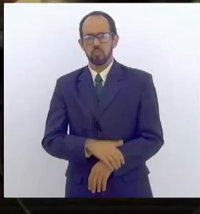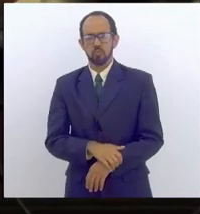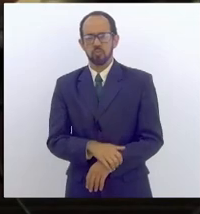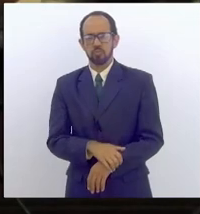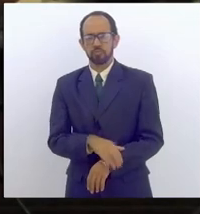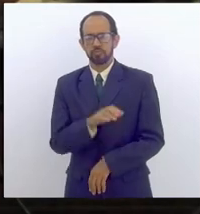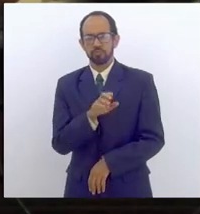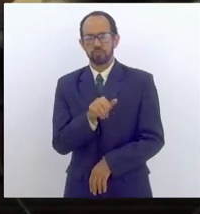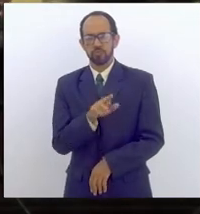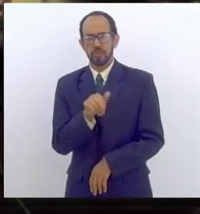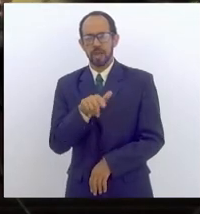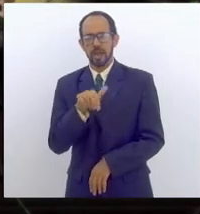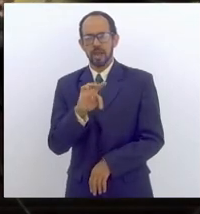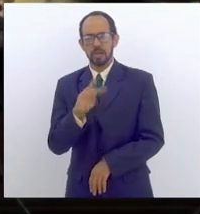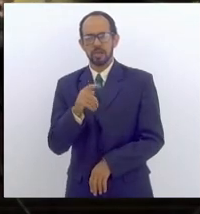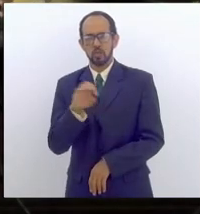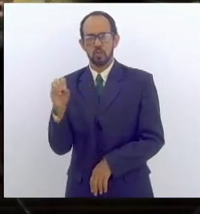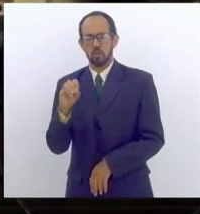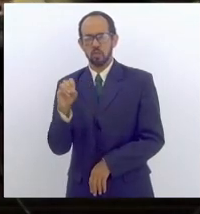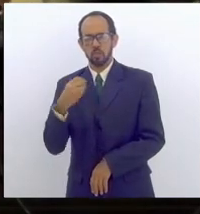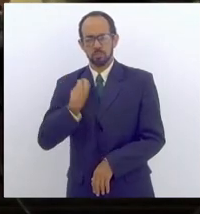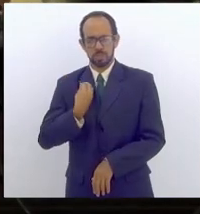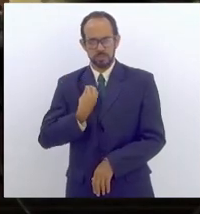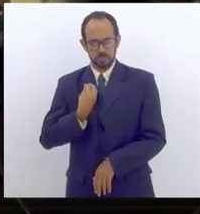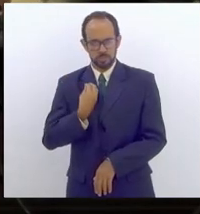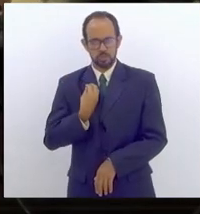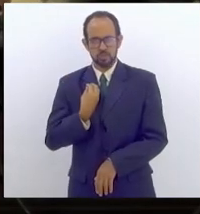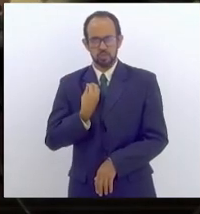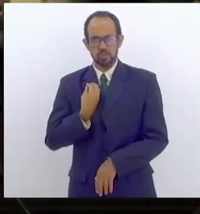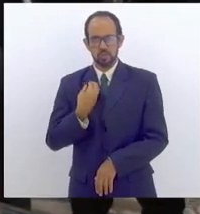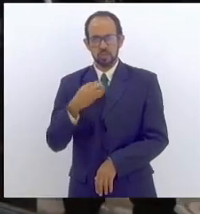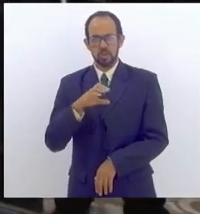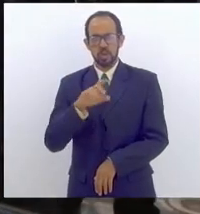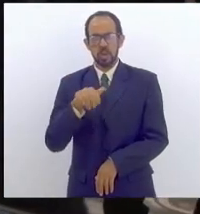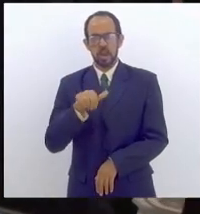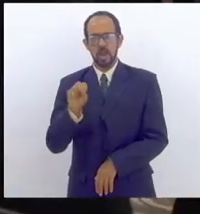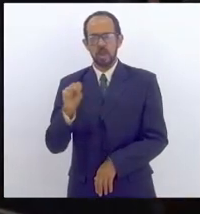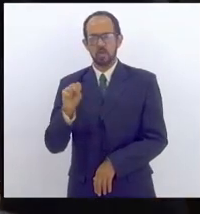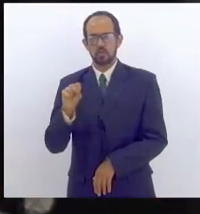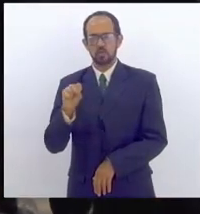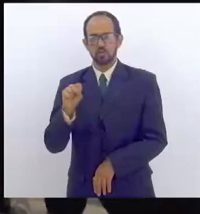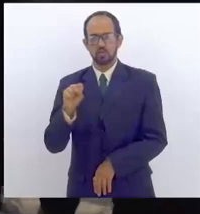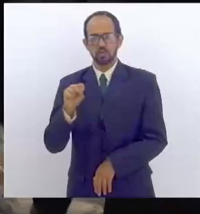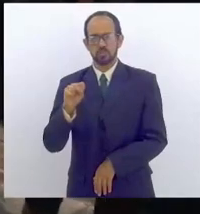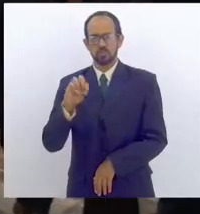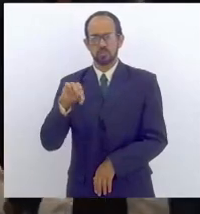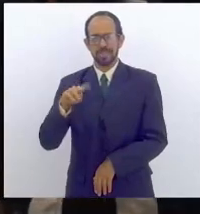Carlinho BNH. Está aí. Carlos Macedo.